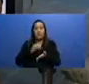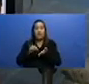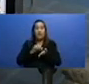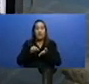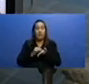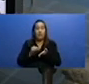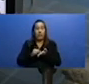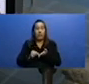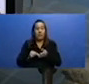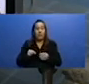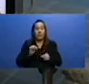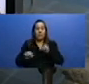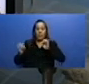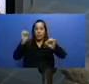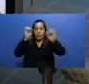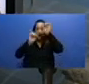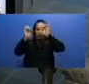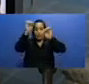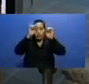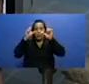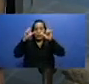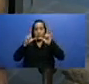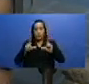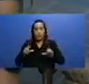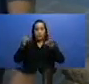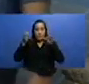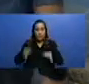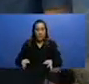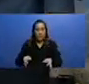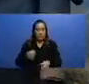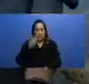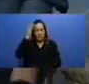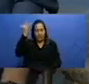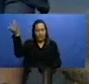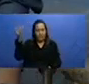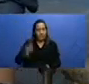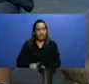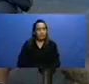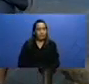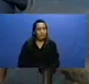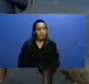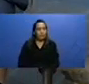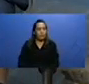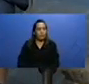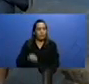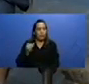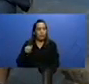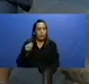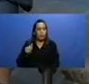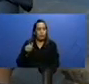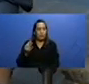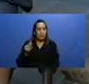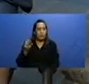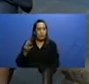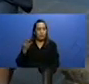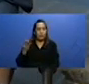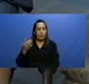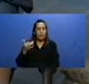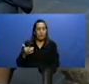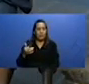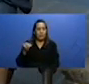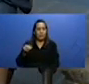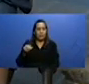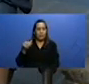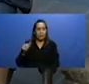os pontinhos e colocar no quadrinho certo. É muito fácil. Olha só. 1, 2, 3, 4,